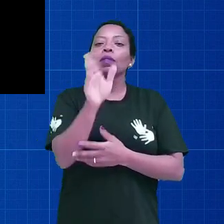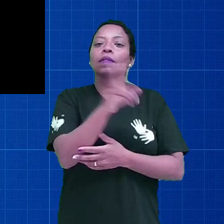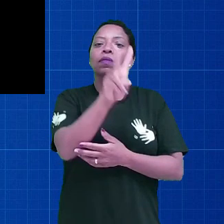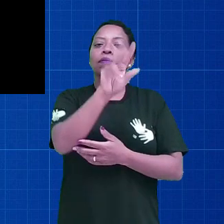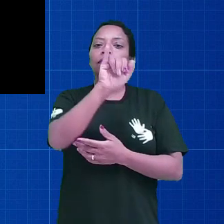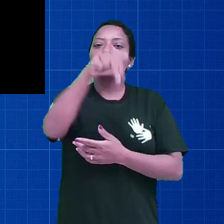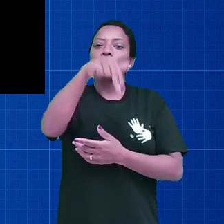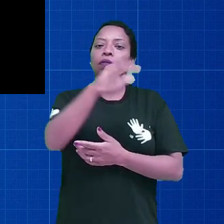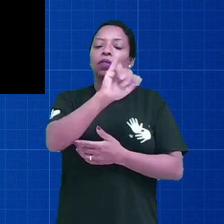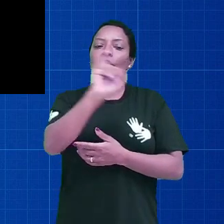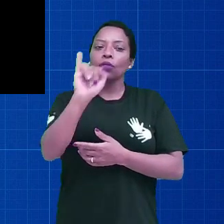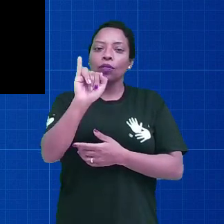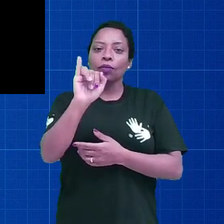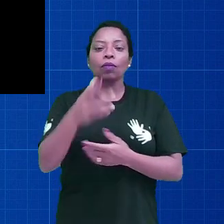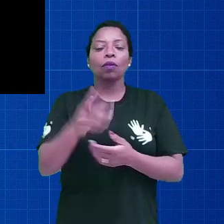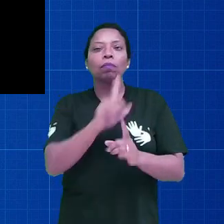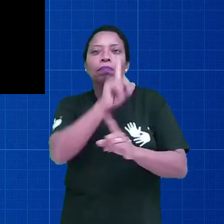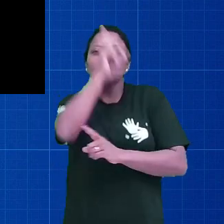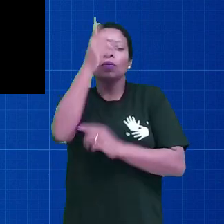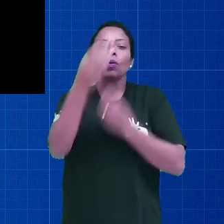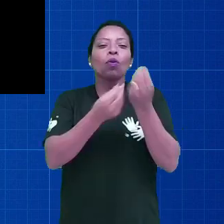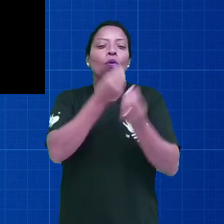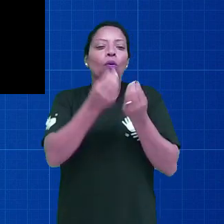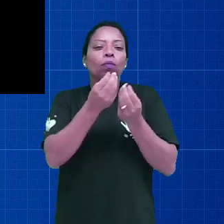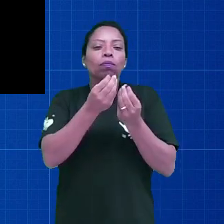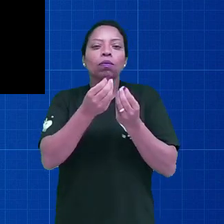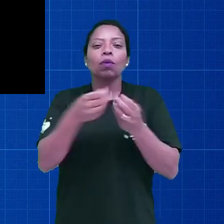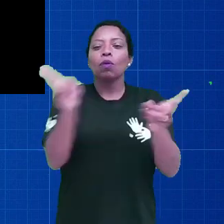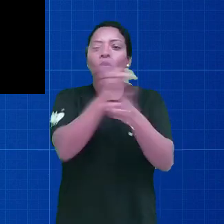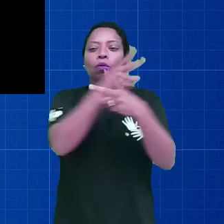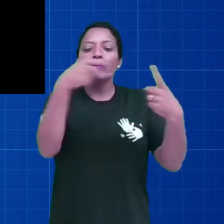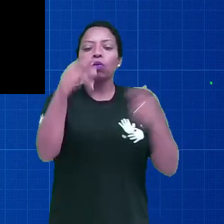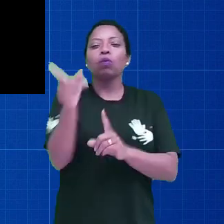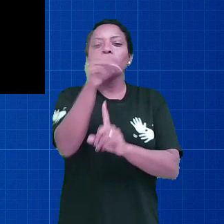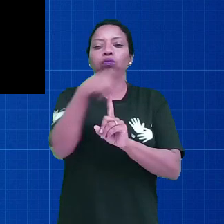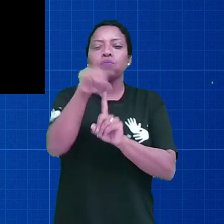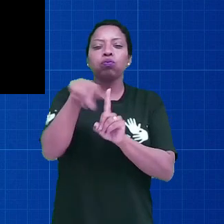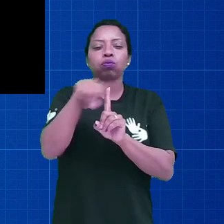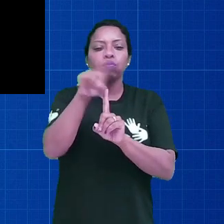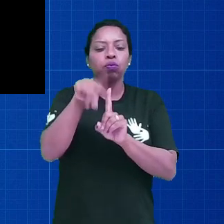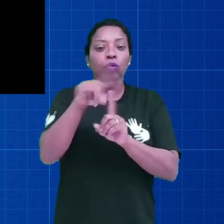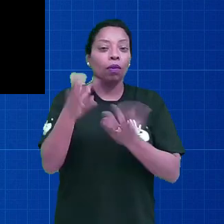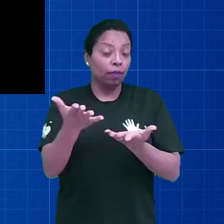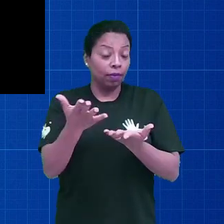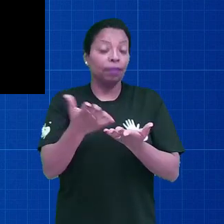um pouquinho mais sobre Leonardo da Vinci, que é tido como uma das personalidades mais destacantes